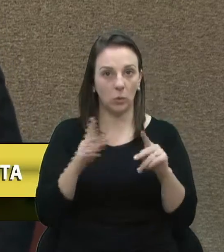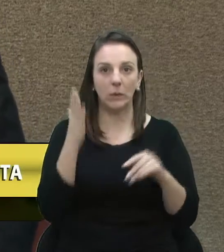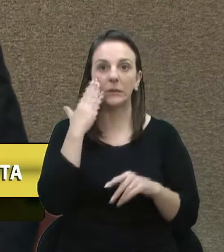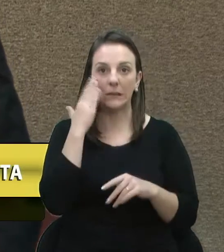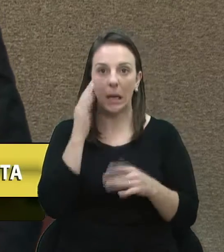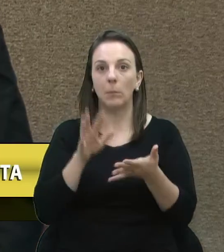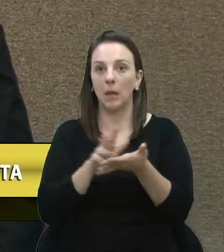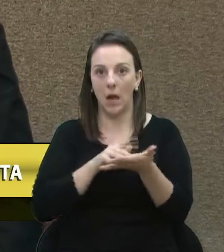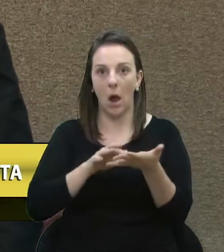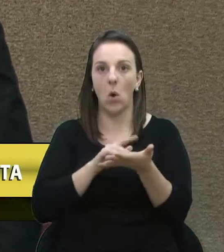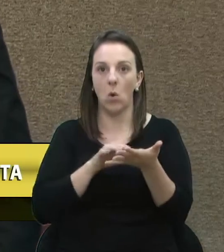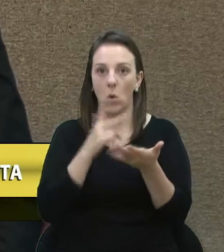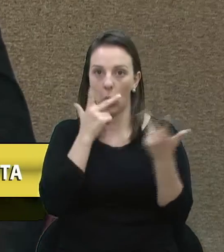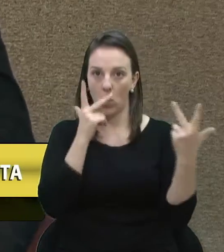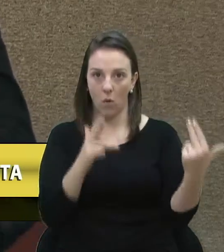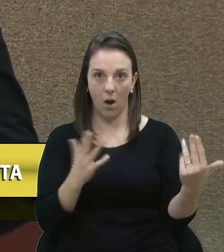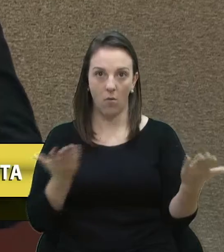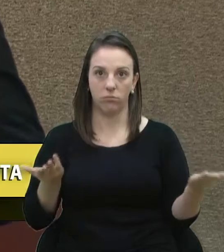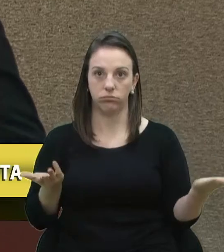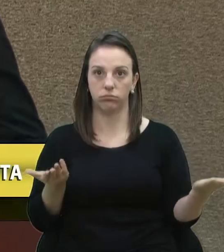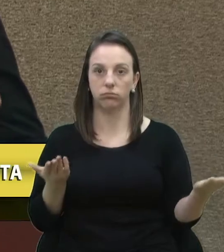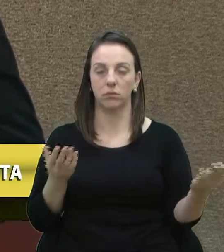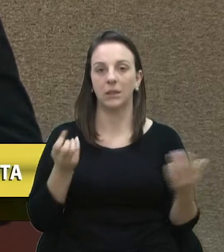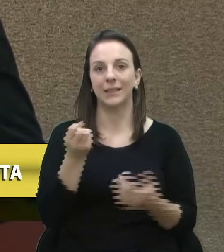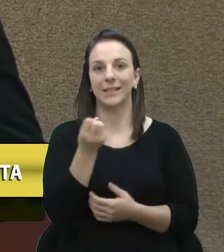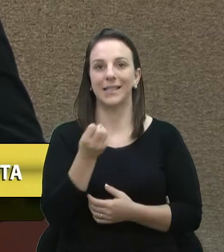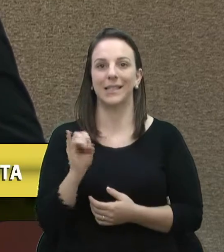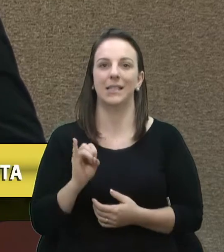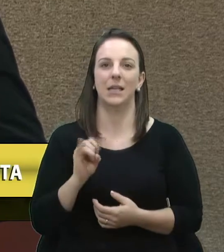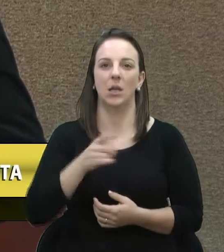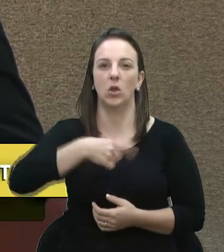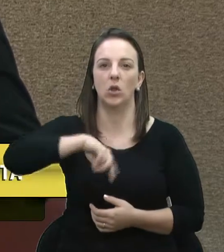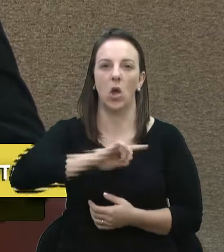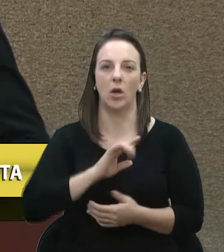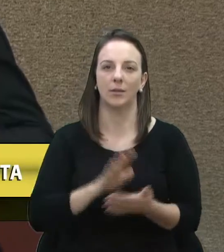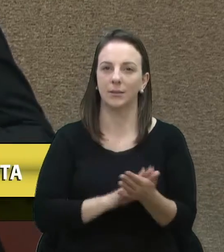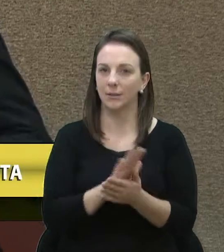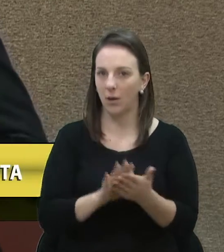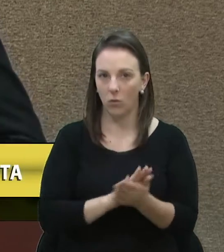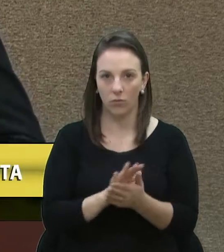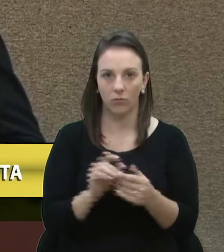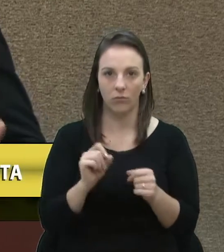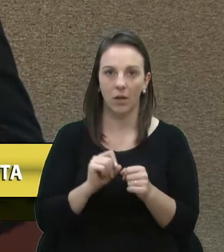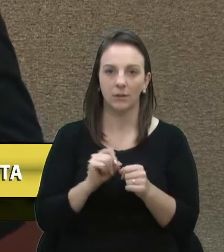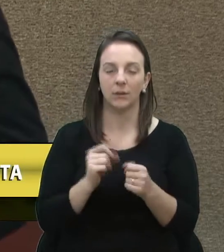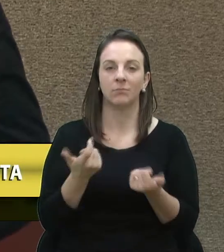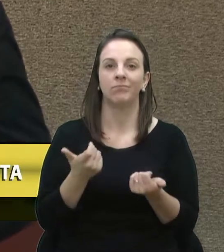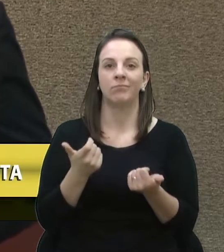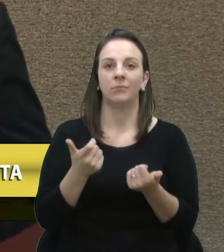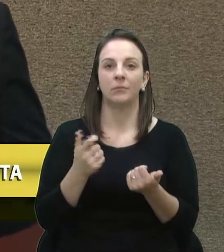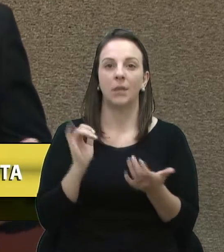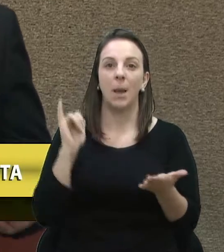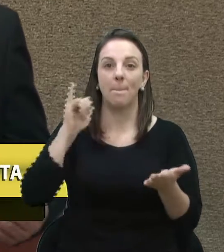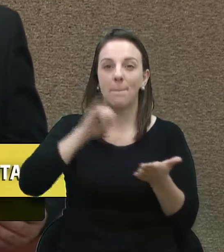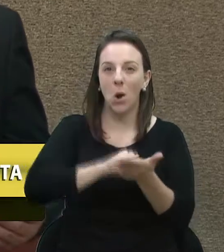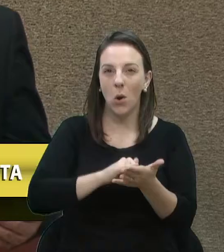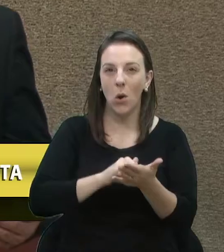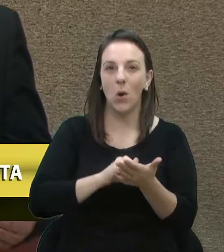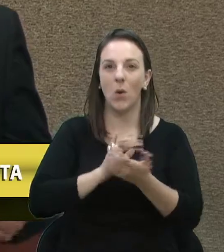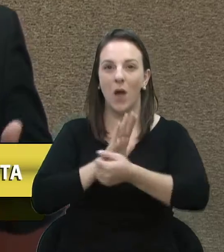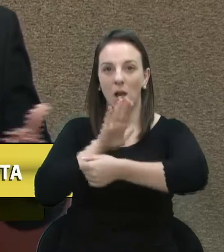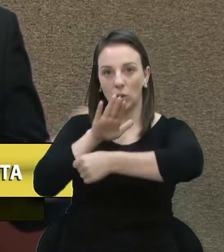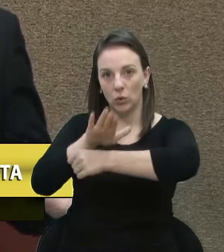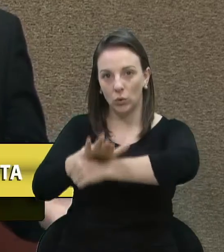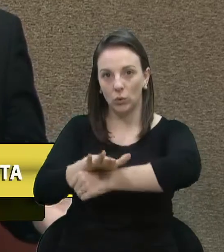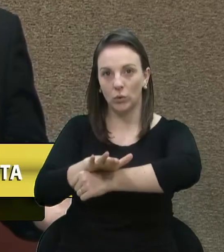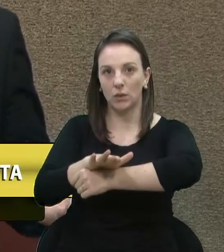conta. Então, se nós não tivéssemos feito esses favorecimentos de impostos, eu